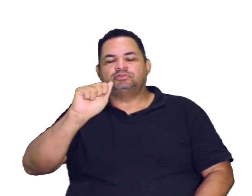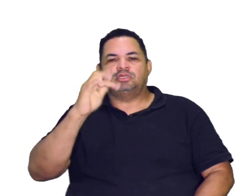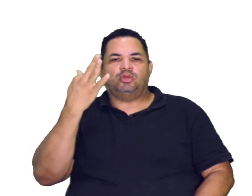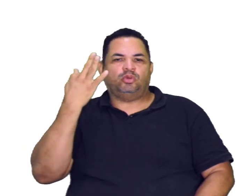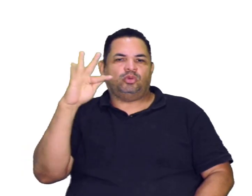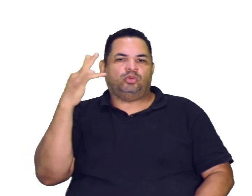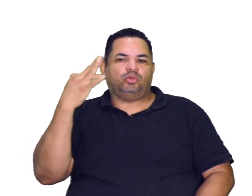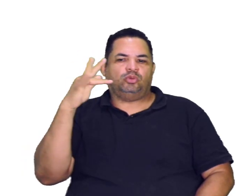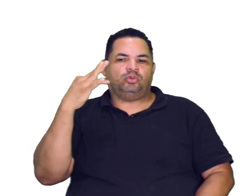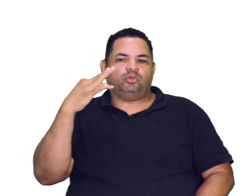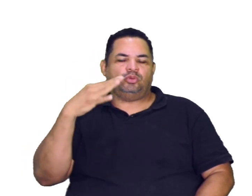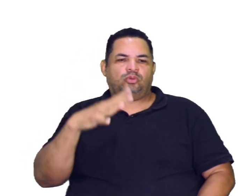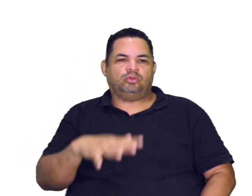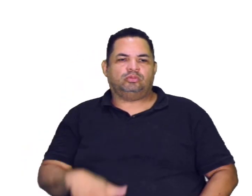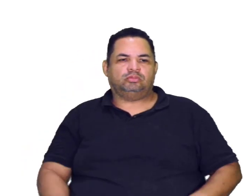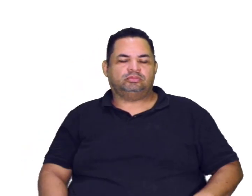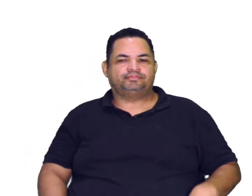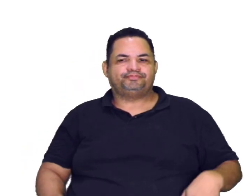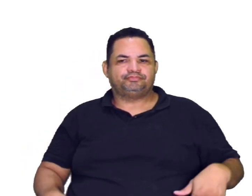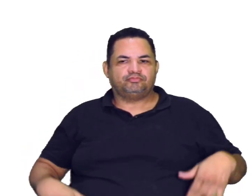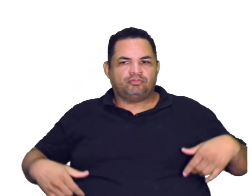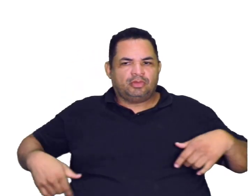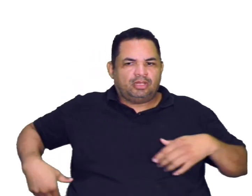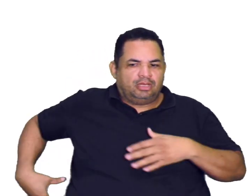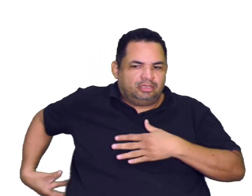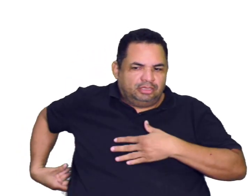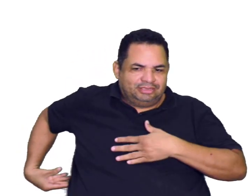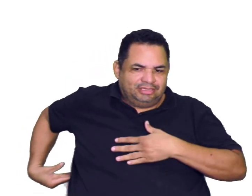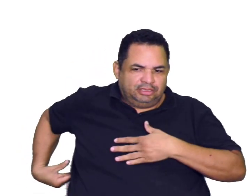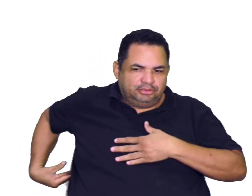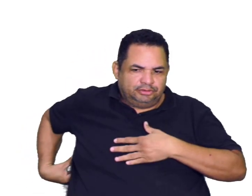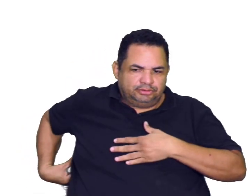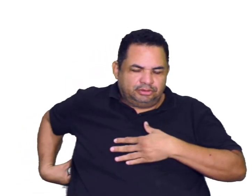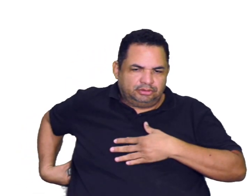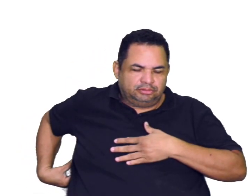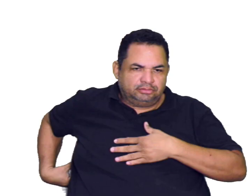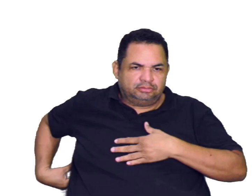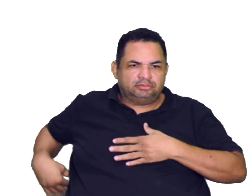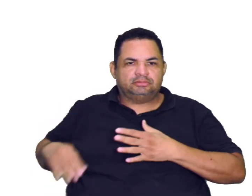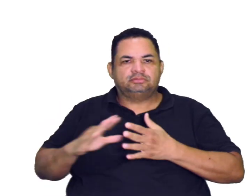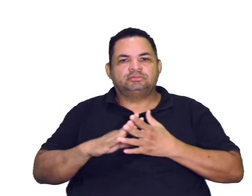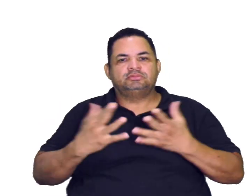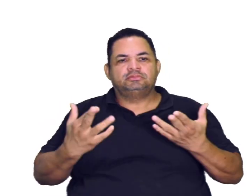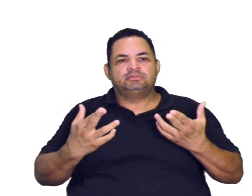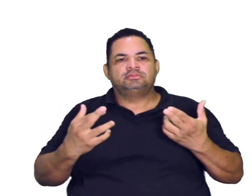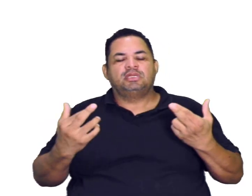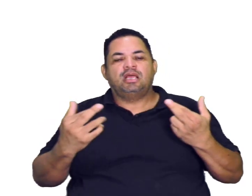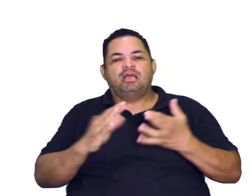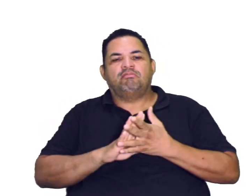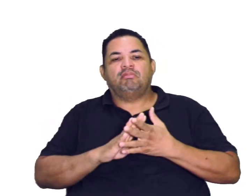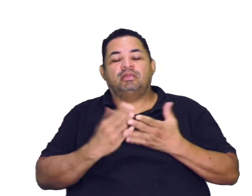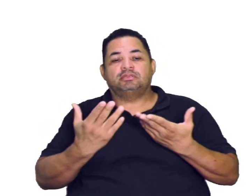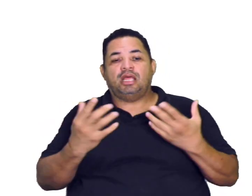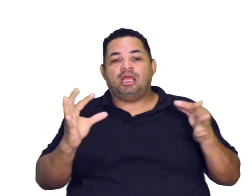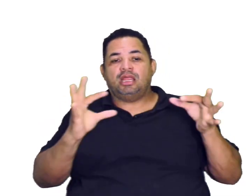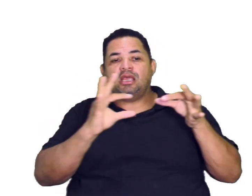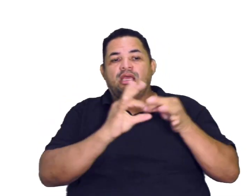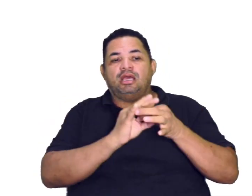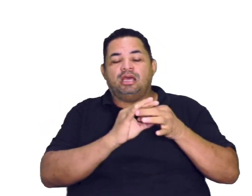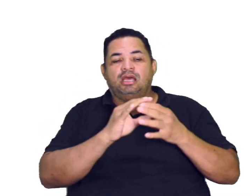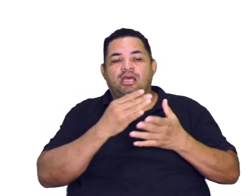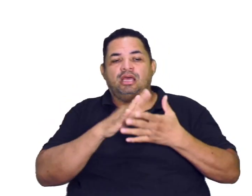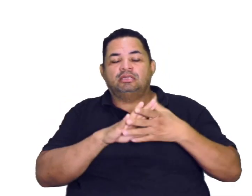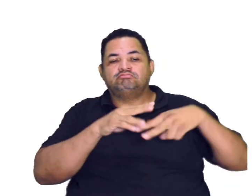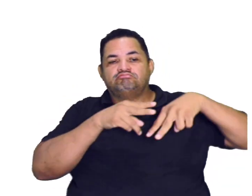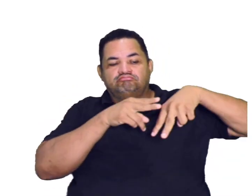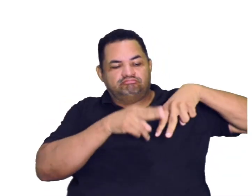uma dor nessa região que pode aí ou não estar associada a dores irradiadas para